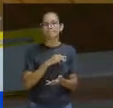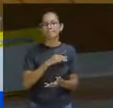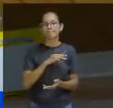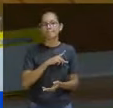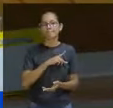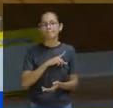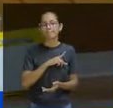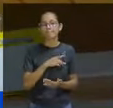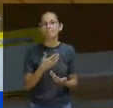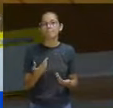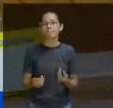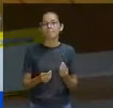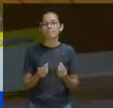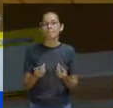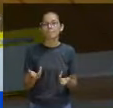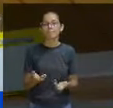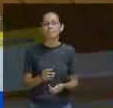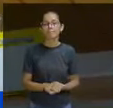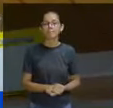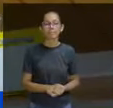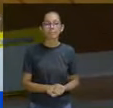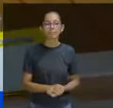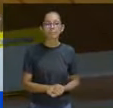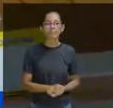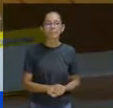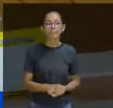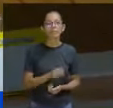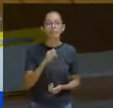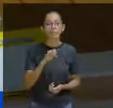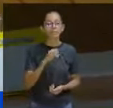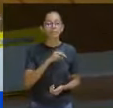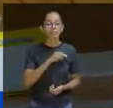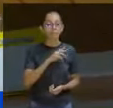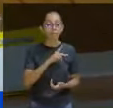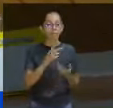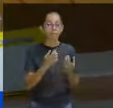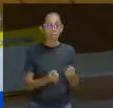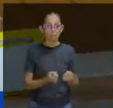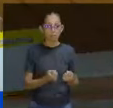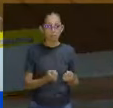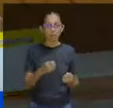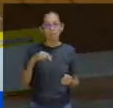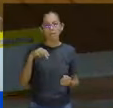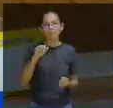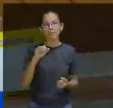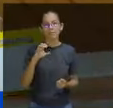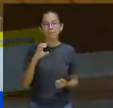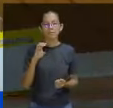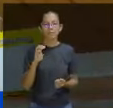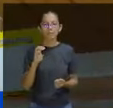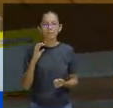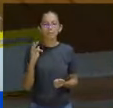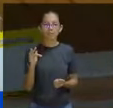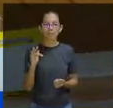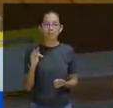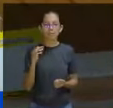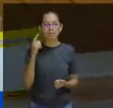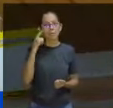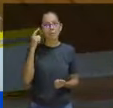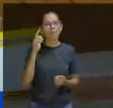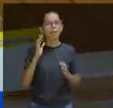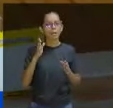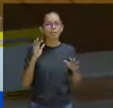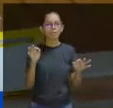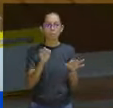muito menos que o NACEP iria aferir que estava tudo resolvido. Ficaria nessa eterna diligência. É por isso exatamente que existe a preclusão, o fenômeno da